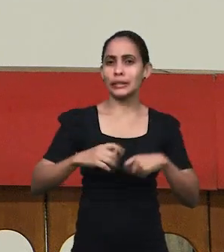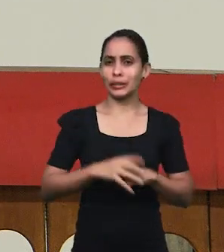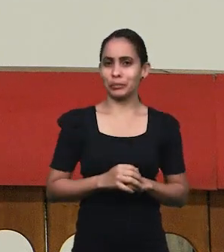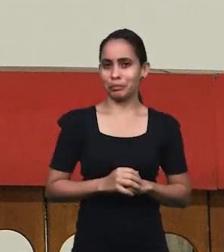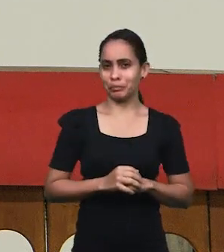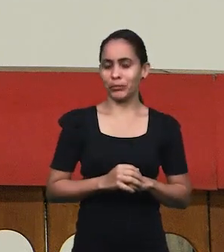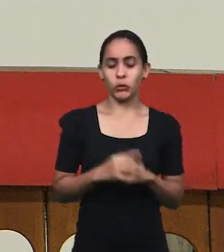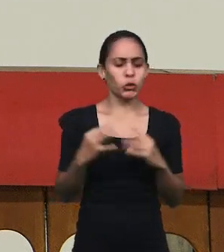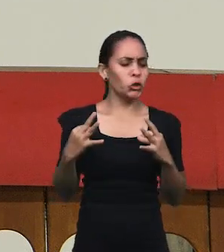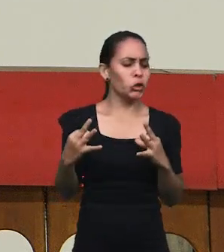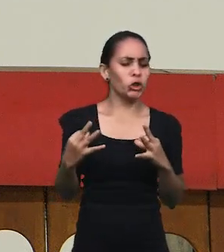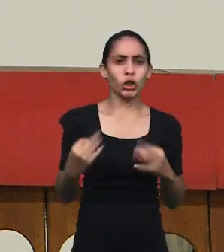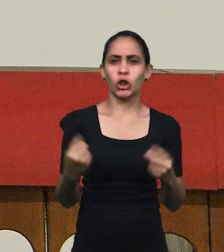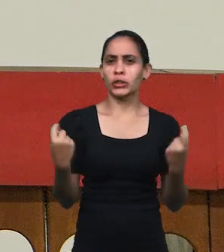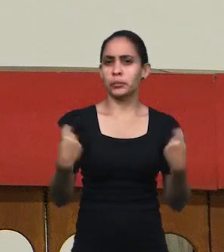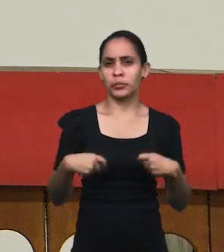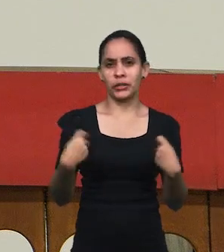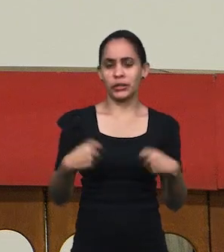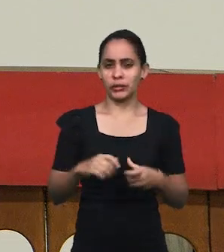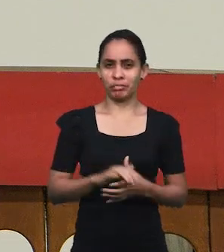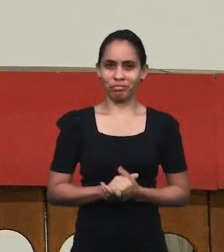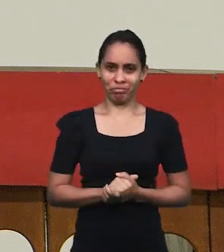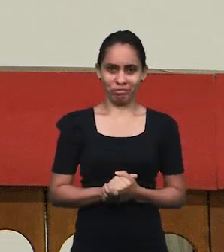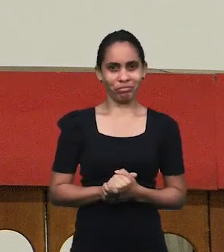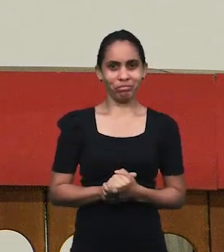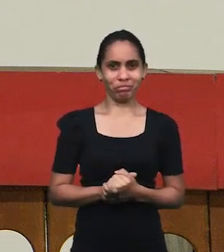disso. Todo profissional.